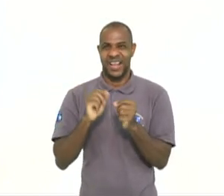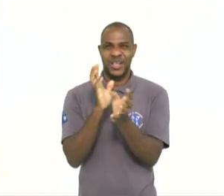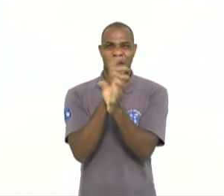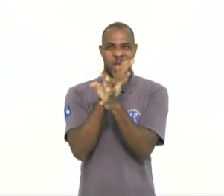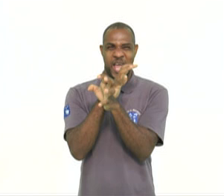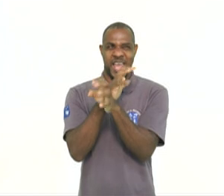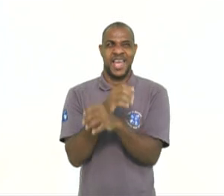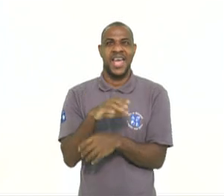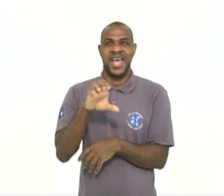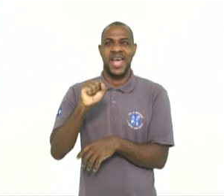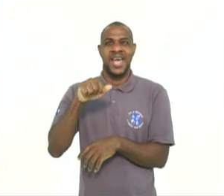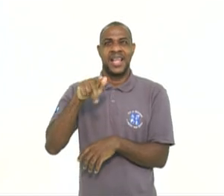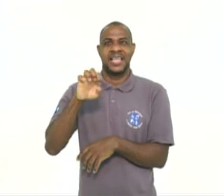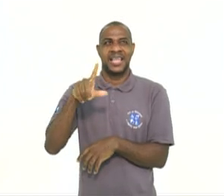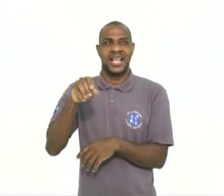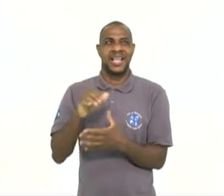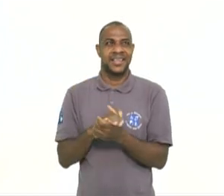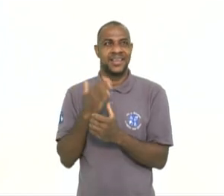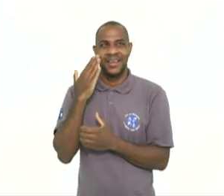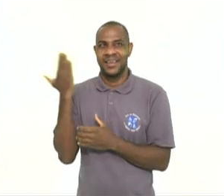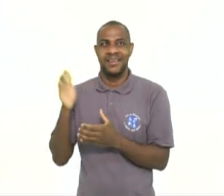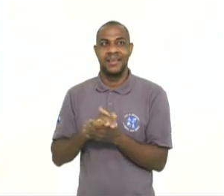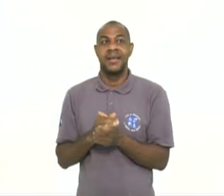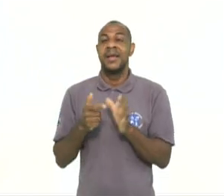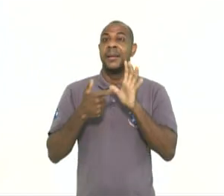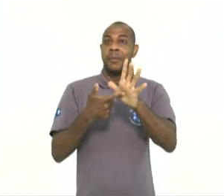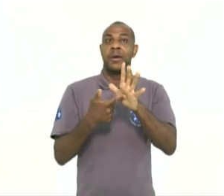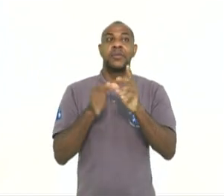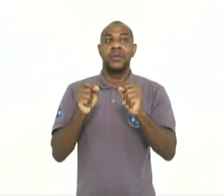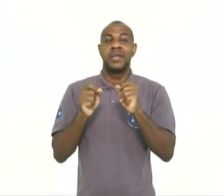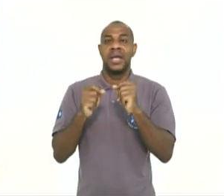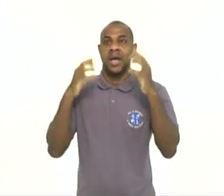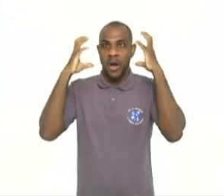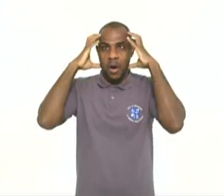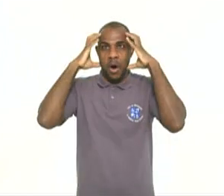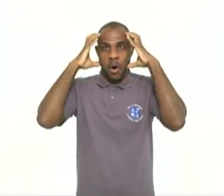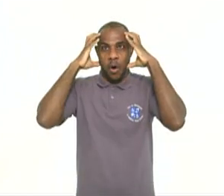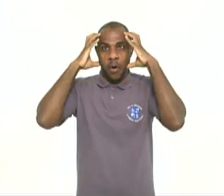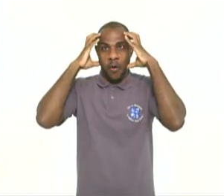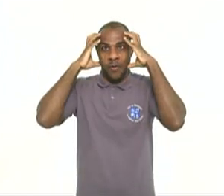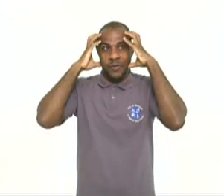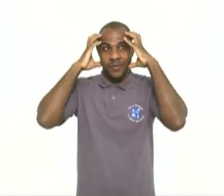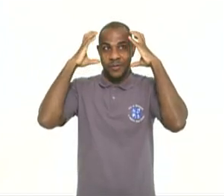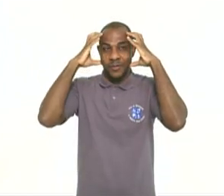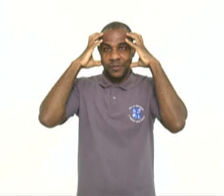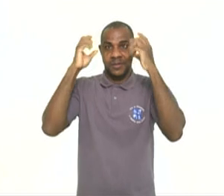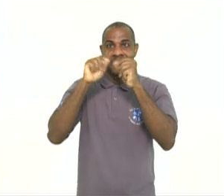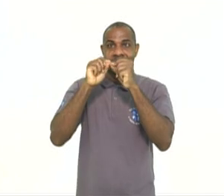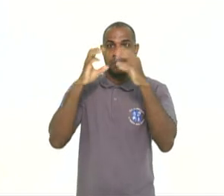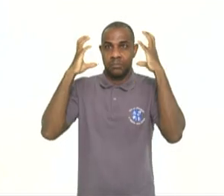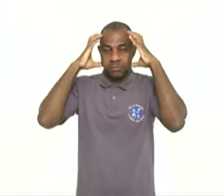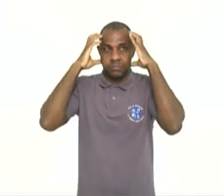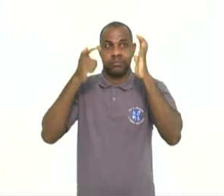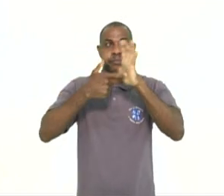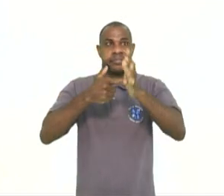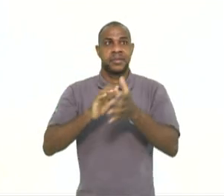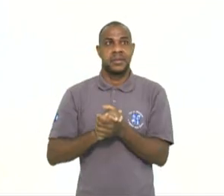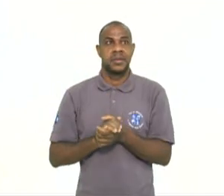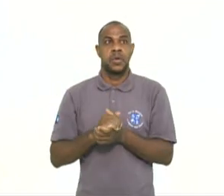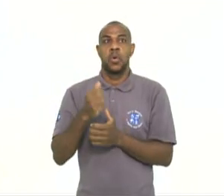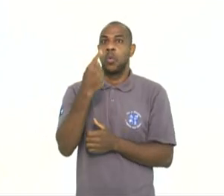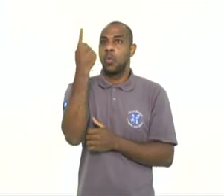é né esse esquema ele representa oito vezes o tamanho da cabeça ou seja no espaço número um